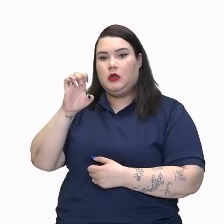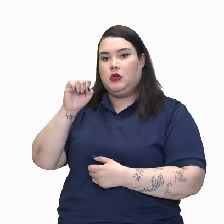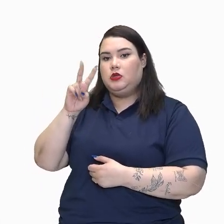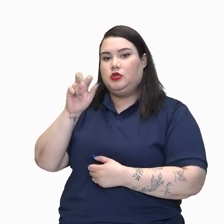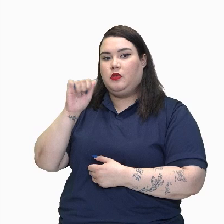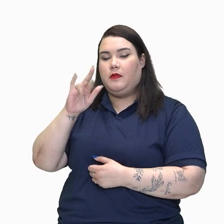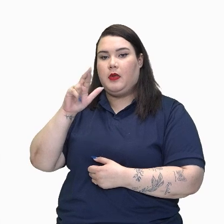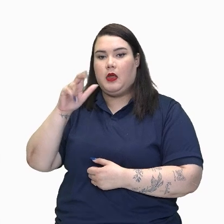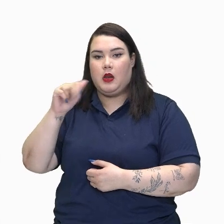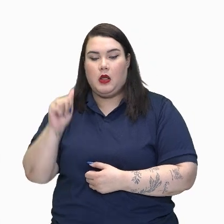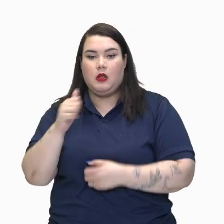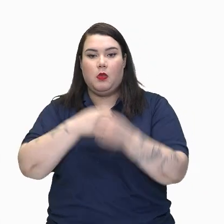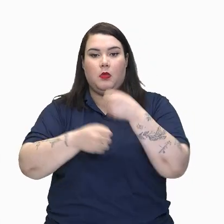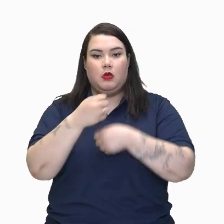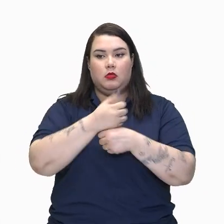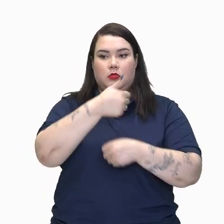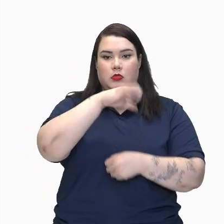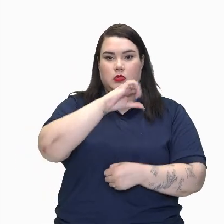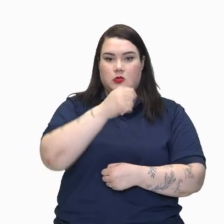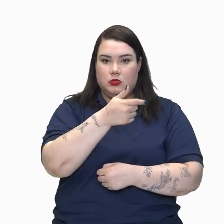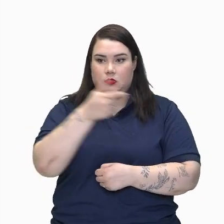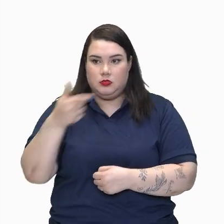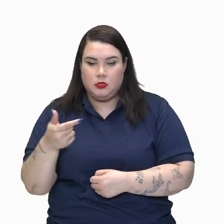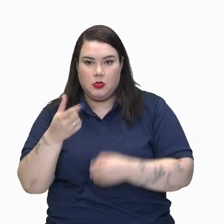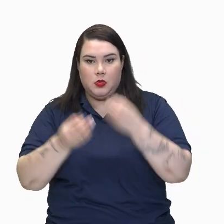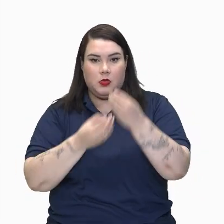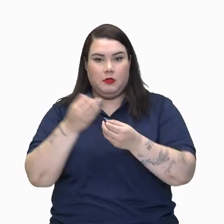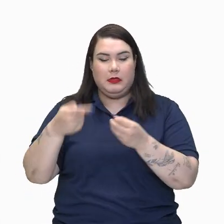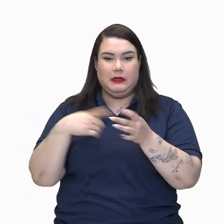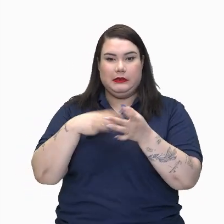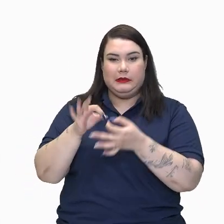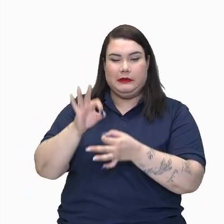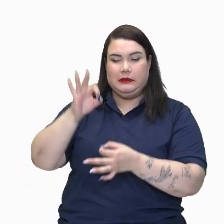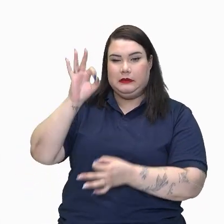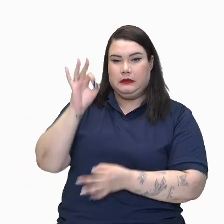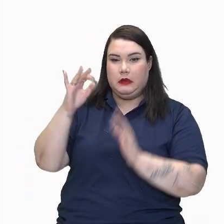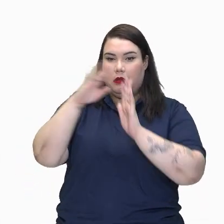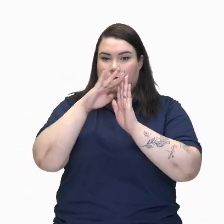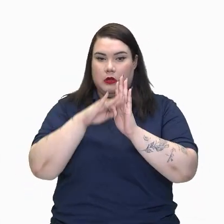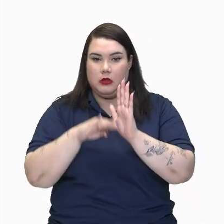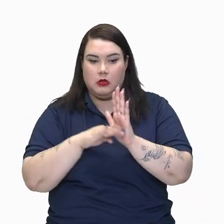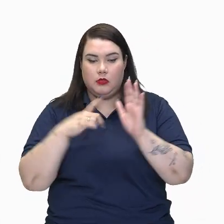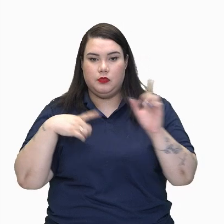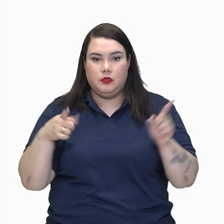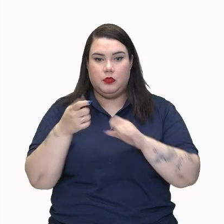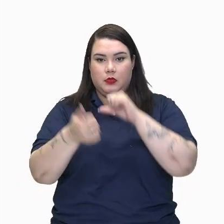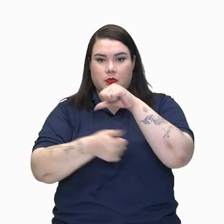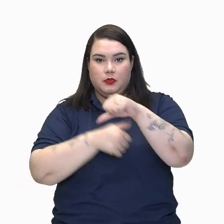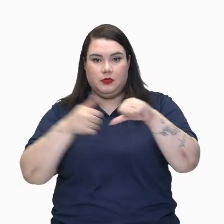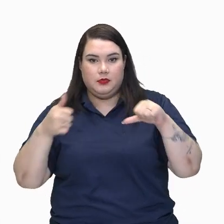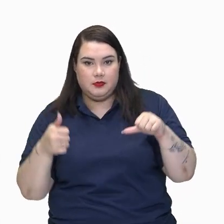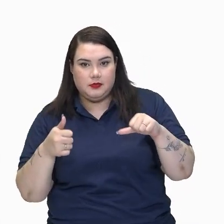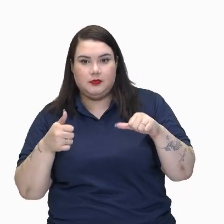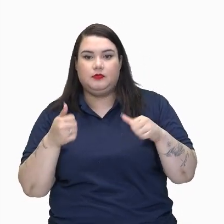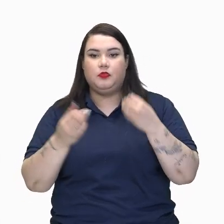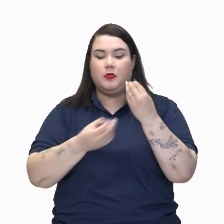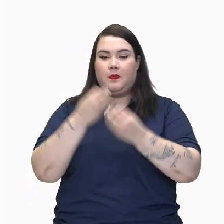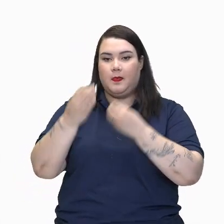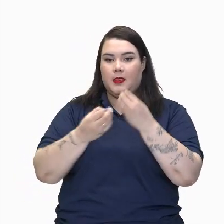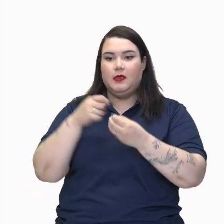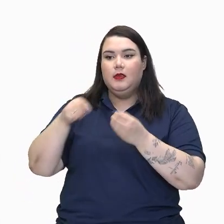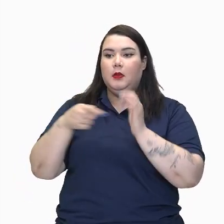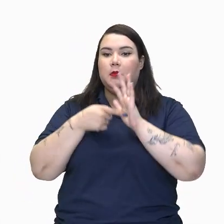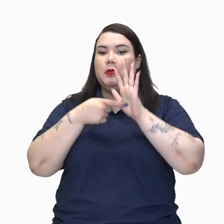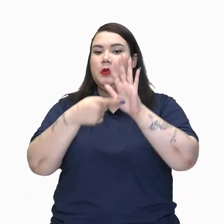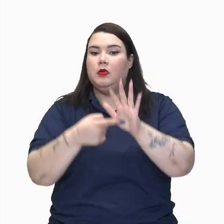título. Ele é ainda pior, porque é um título imenso que geralmente é reduzido a Pauliceia Desvairada, uma coisa que já aponta para